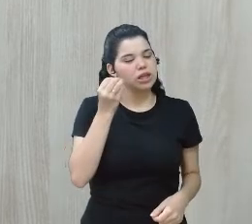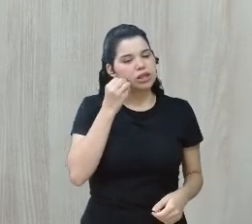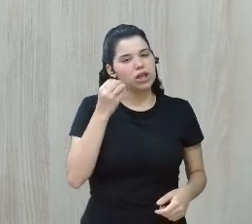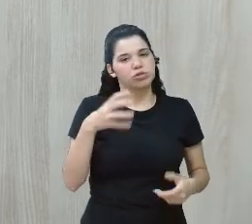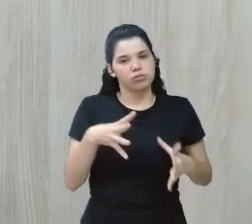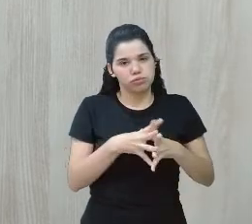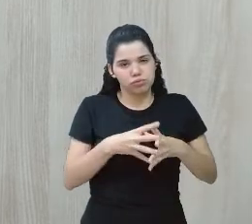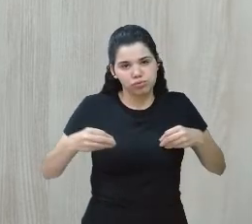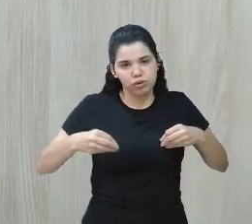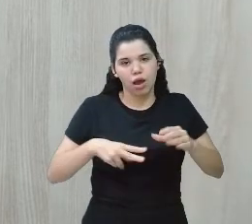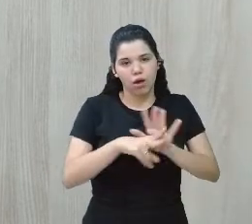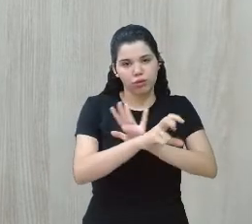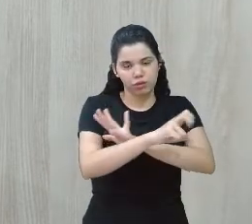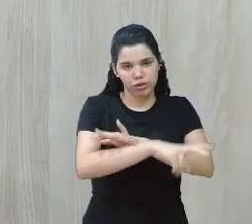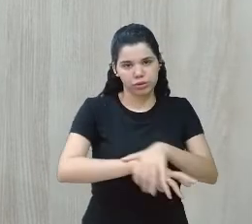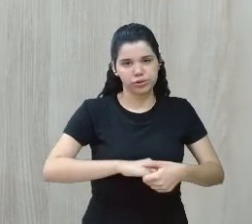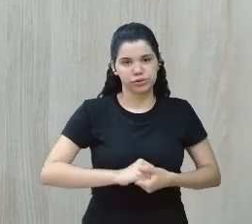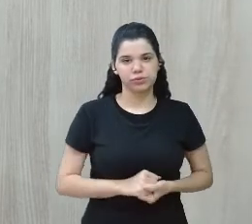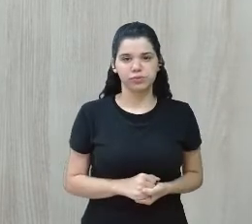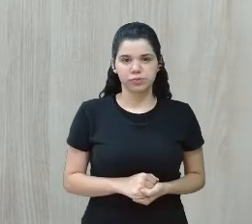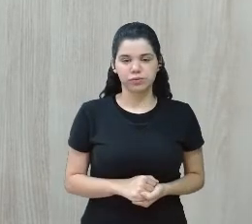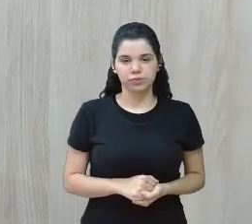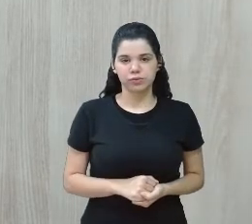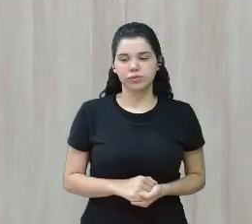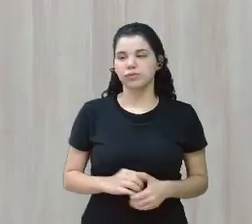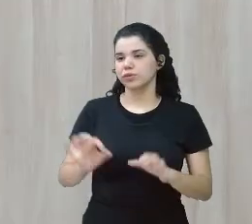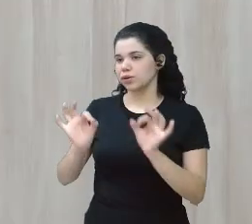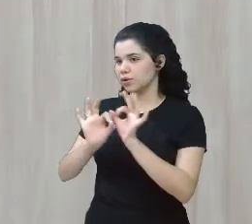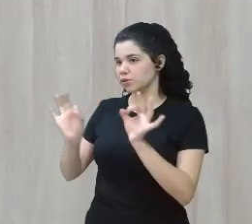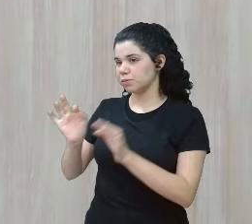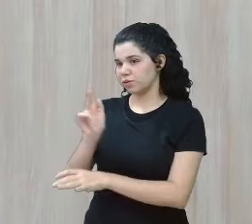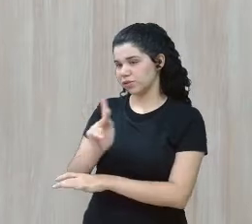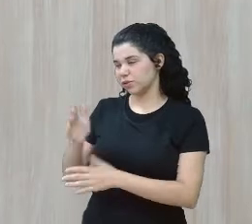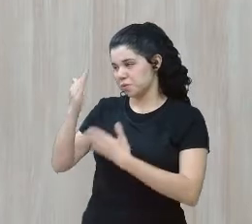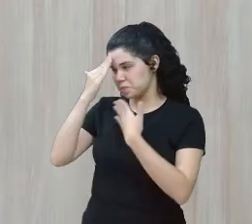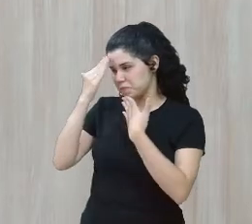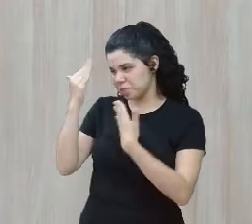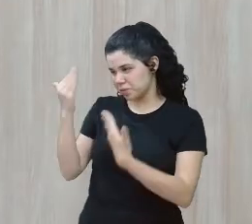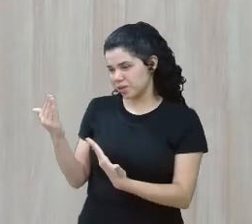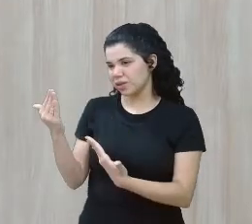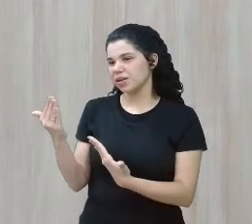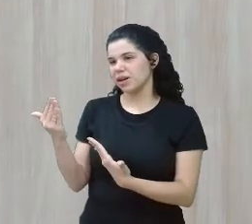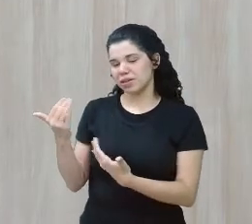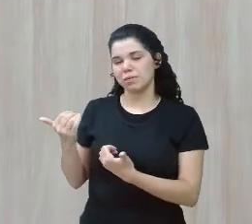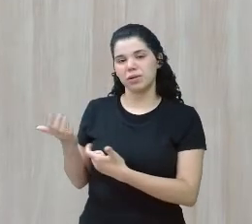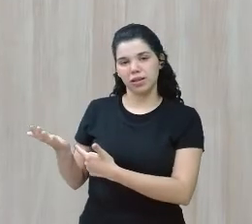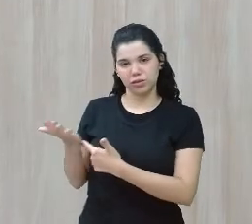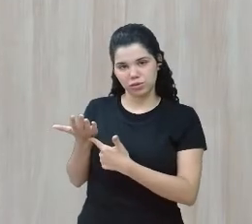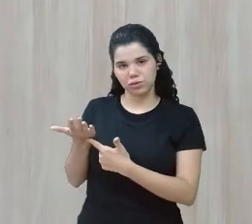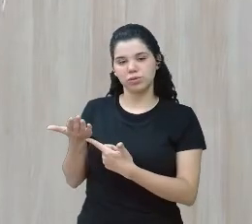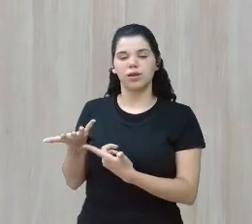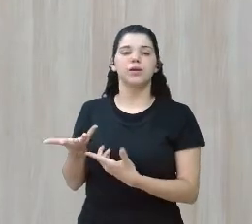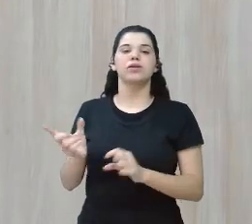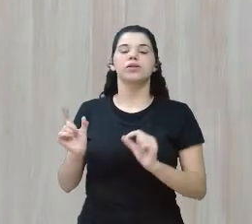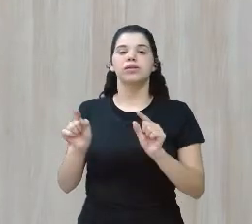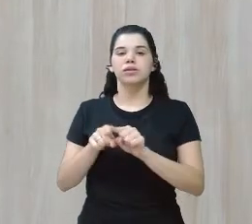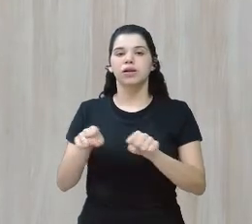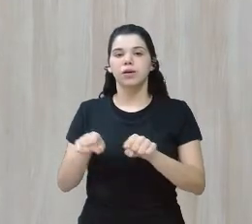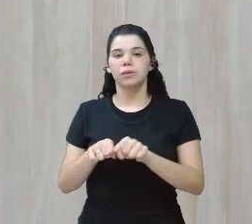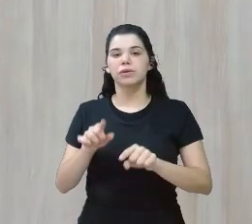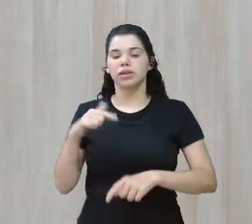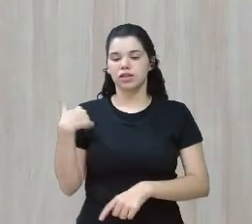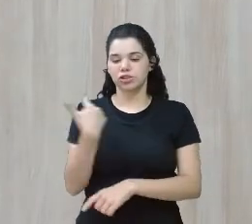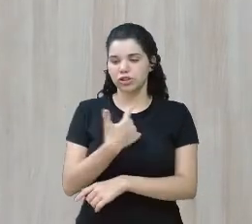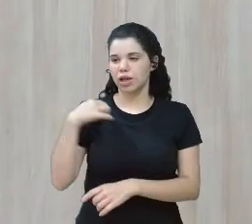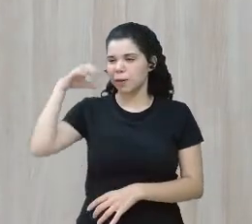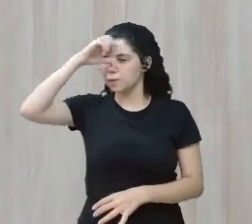imunológico desse paciente está bastante ativo. Muito bem, professora. Obrigada aí pela linda contribuição, não é? Só fazendo com que